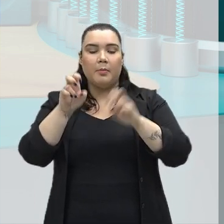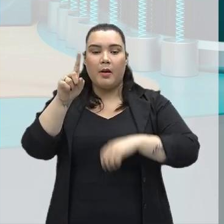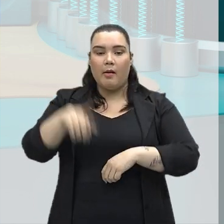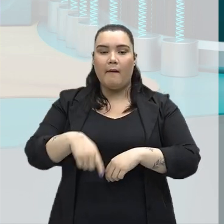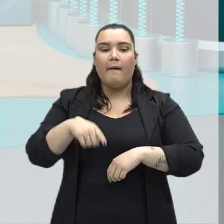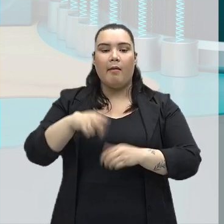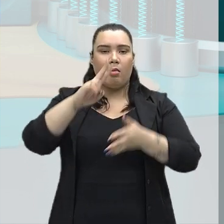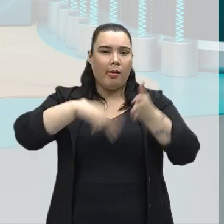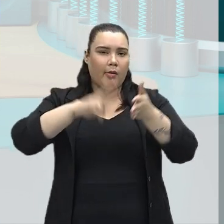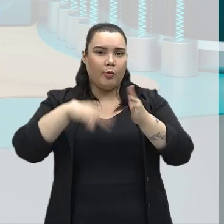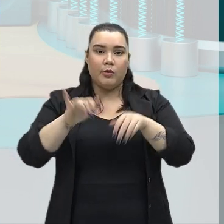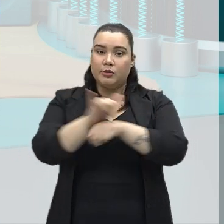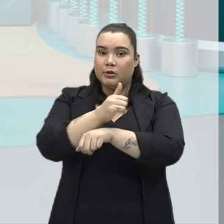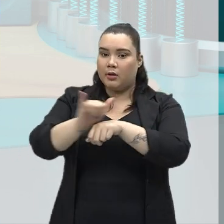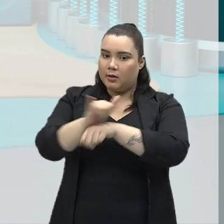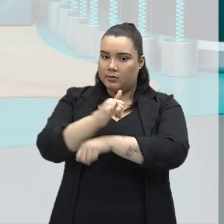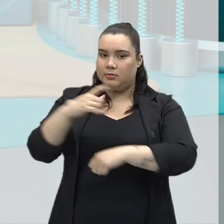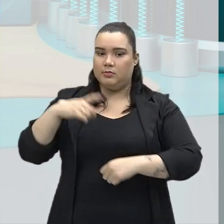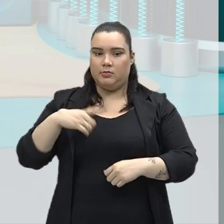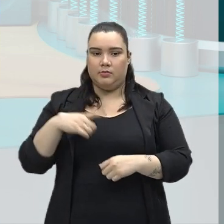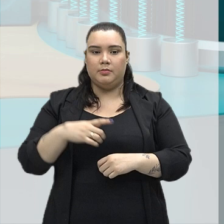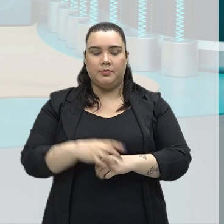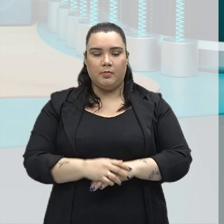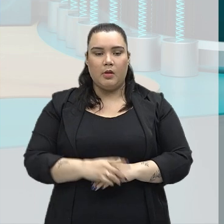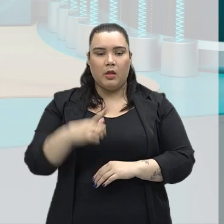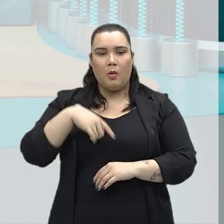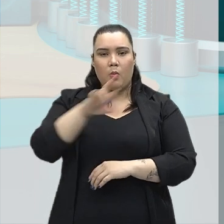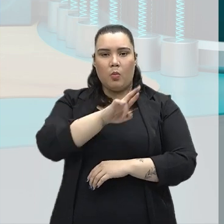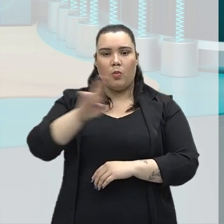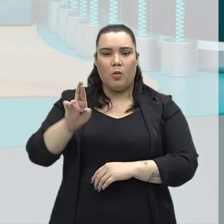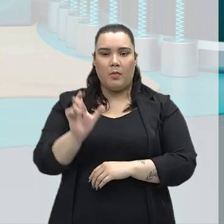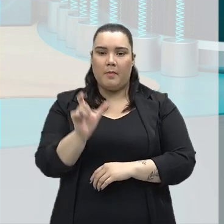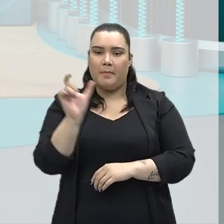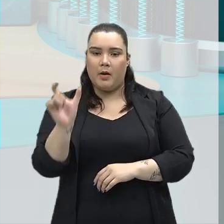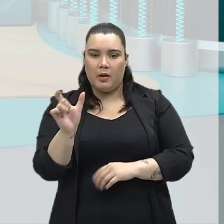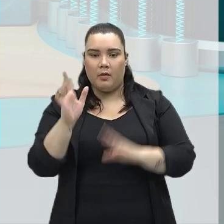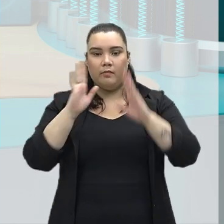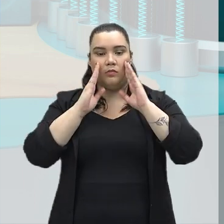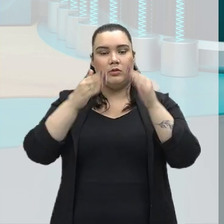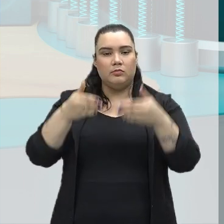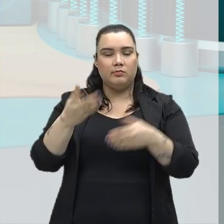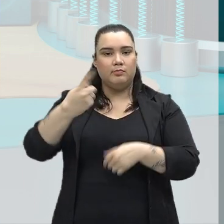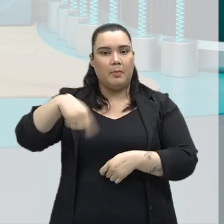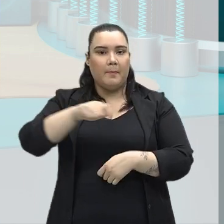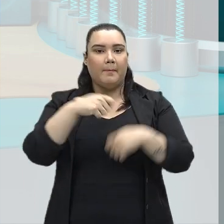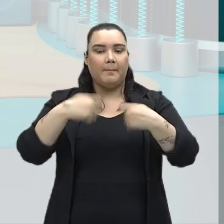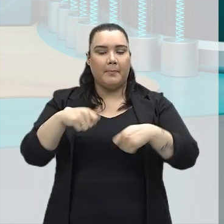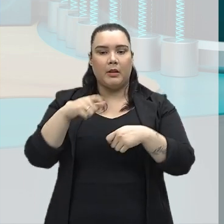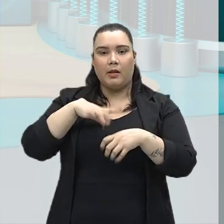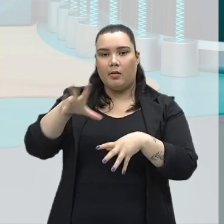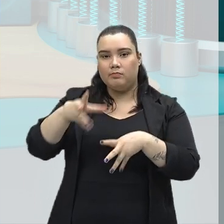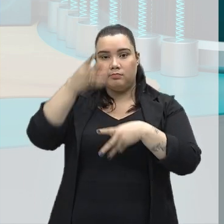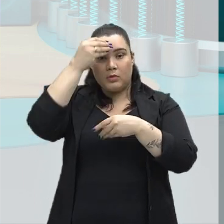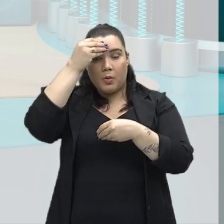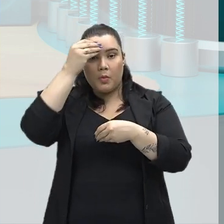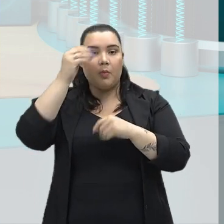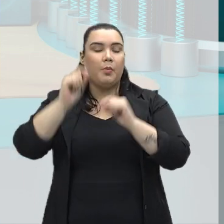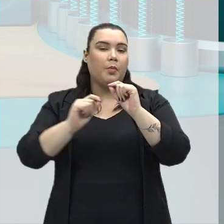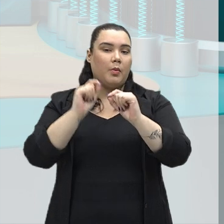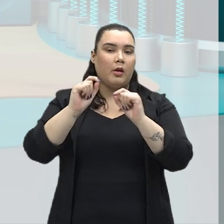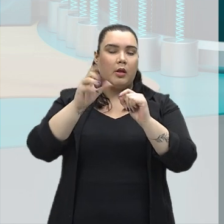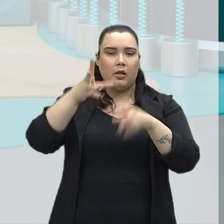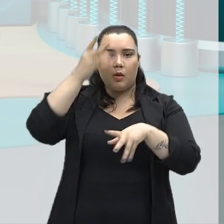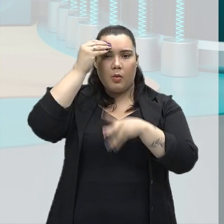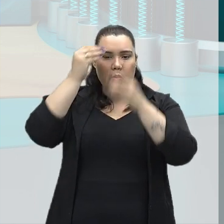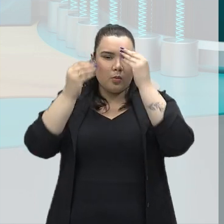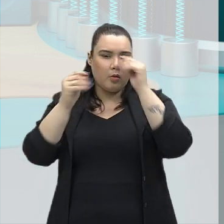de leitura, o scanning. Essa palavra vocês devem associar com alguma coisa, né? Já